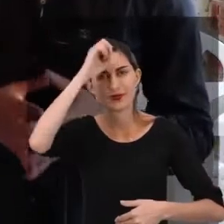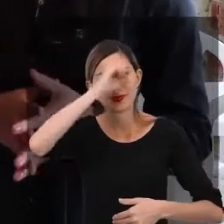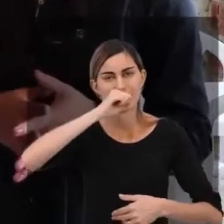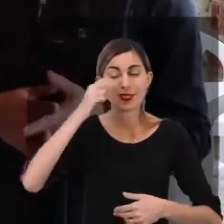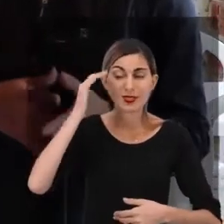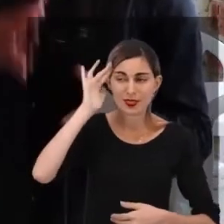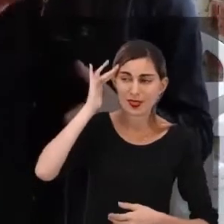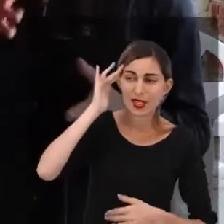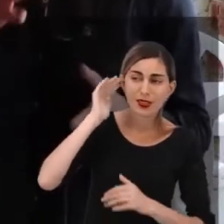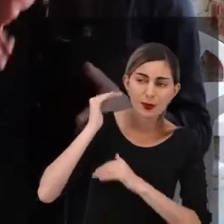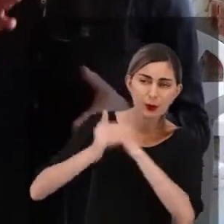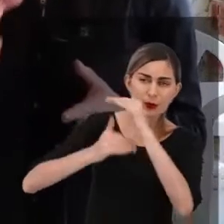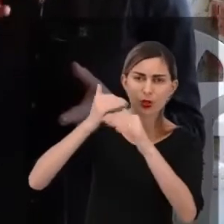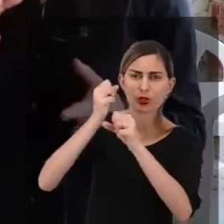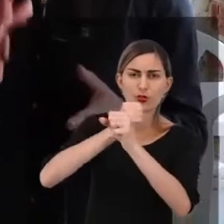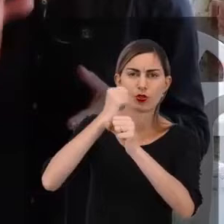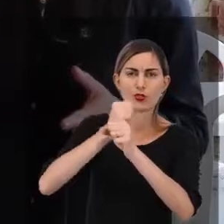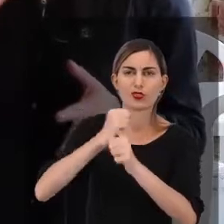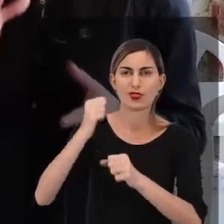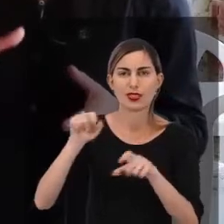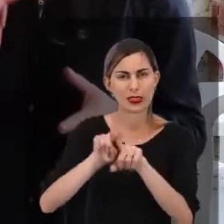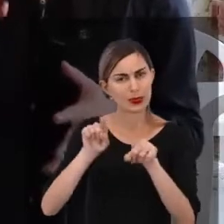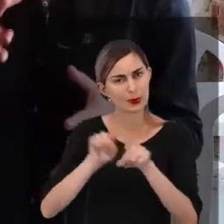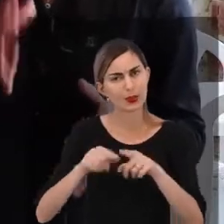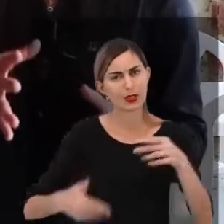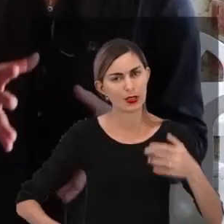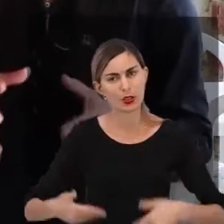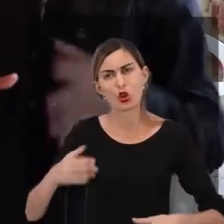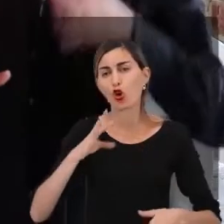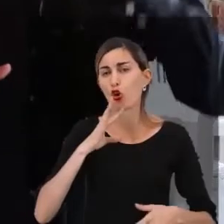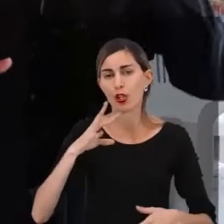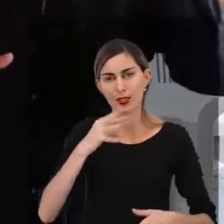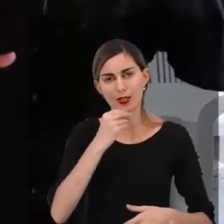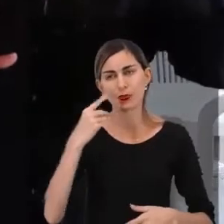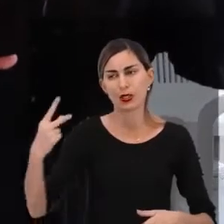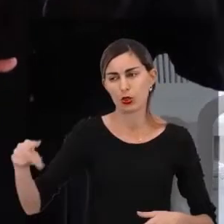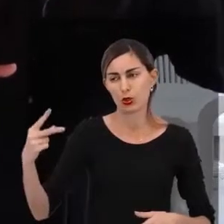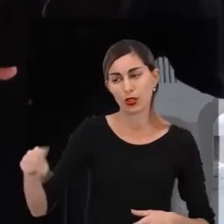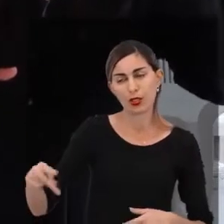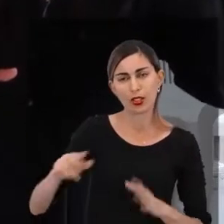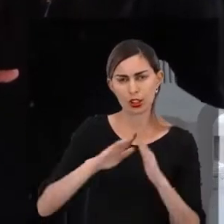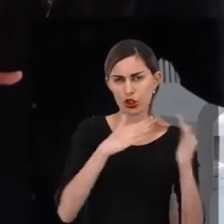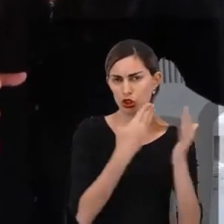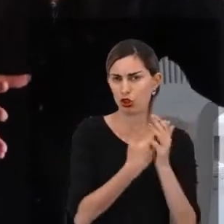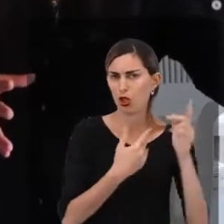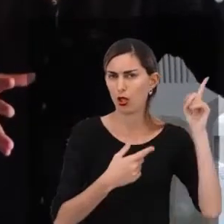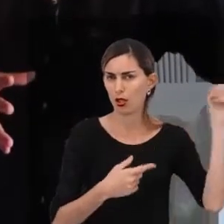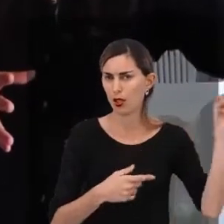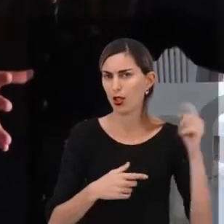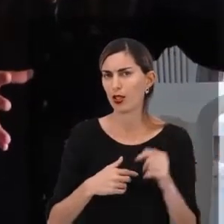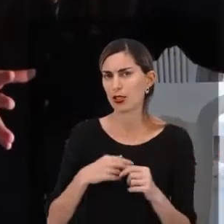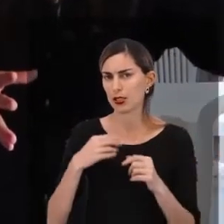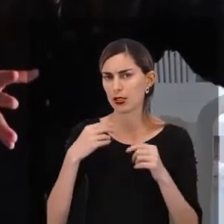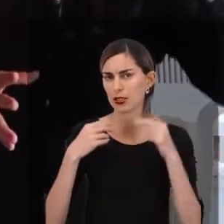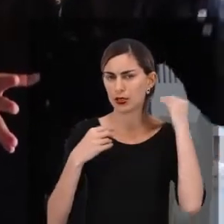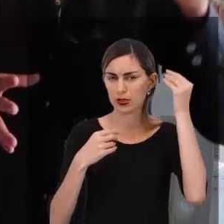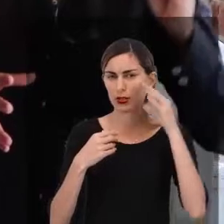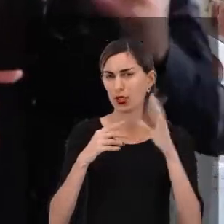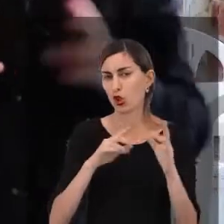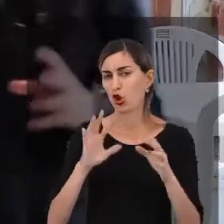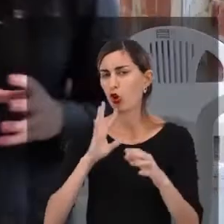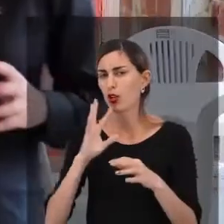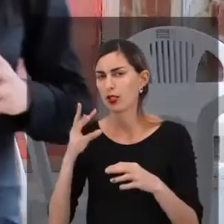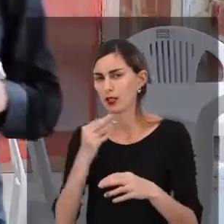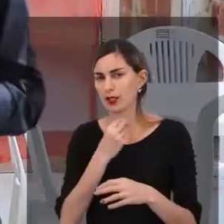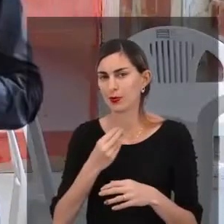lição é o funcionário. Você vai entender o processo de obra pelo funcionário também. É o conhecimento que você sai da escola lá, é o conhecimento